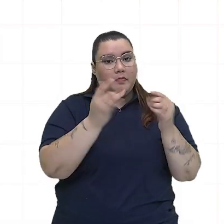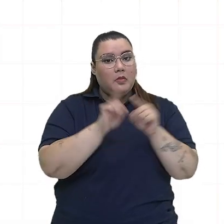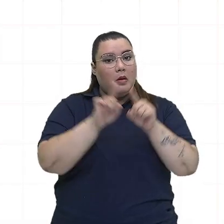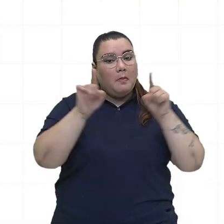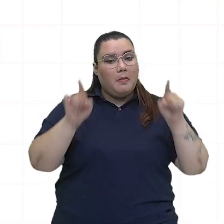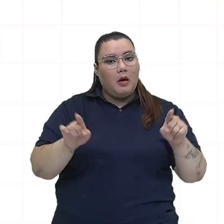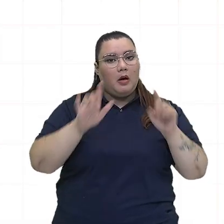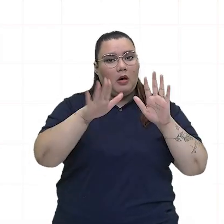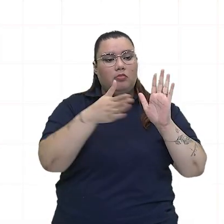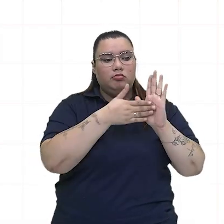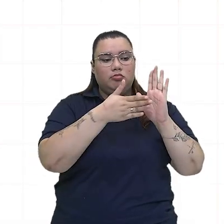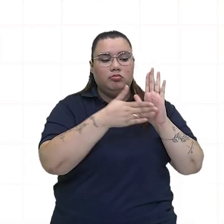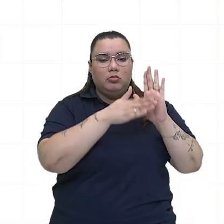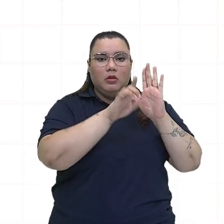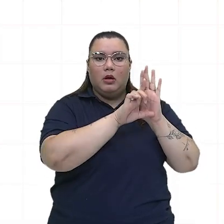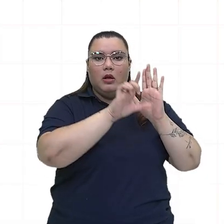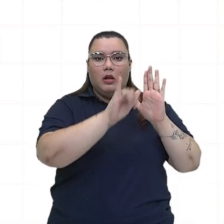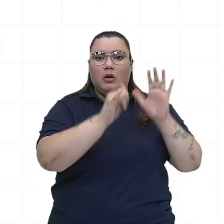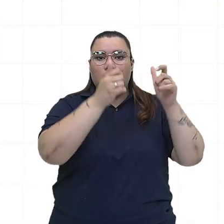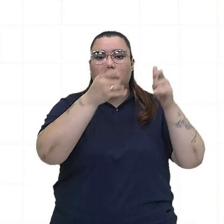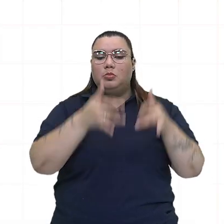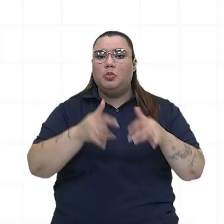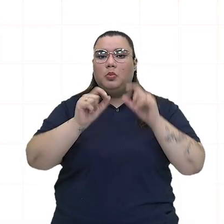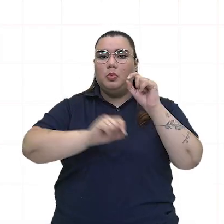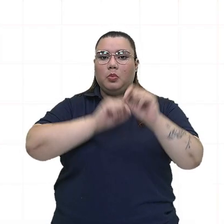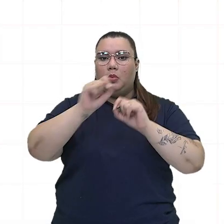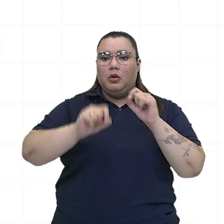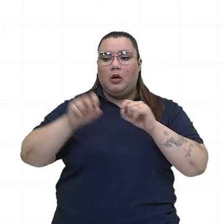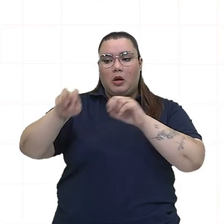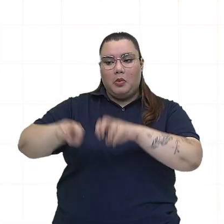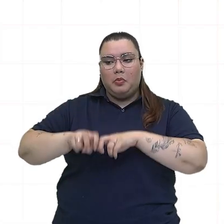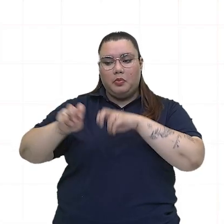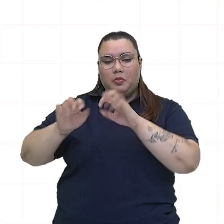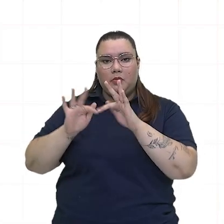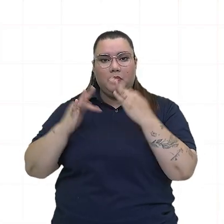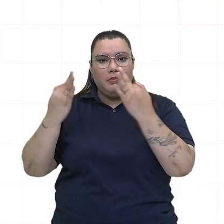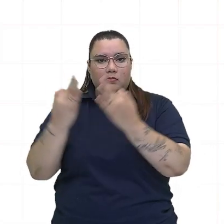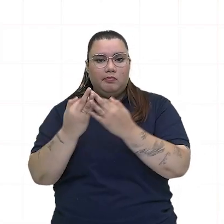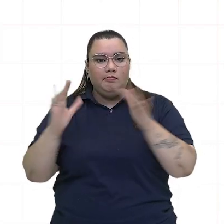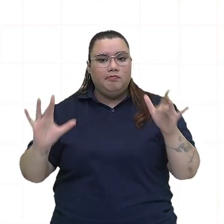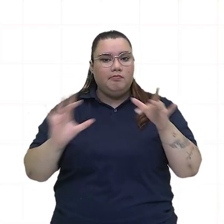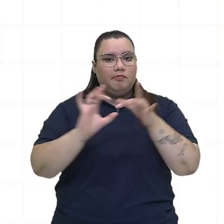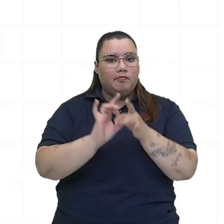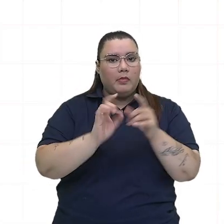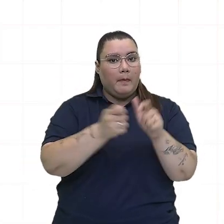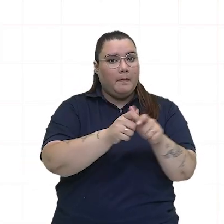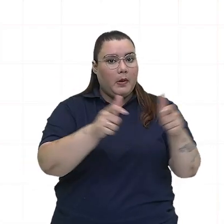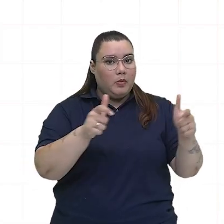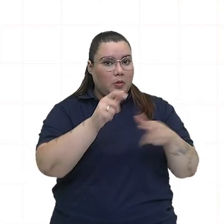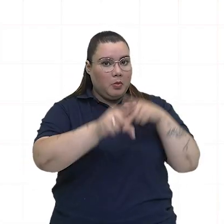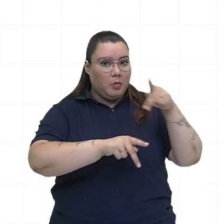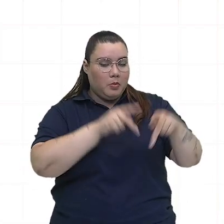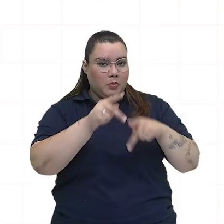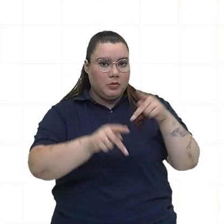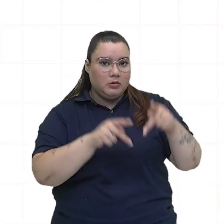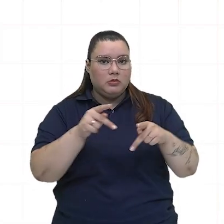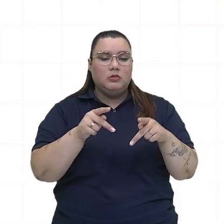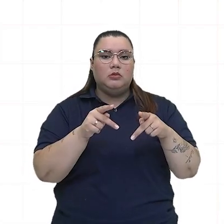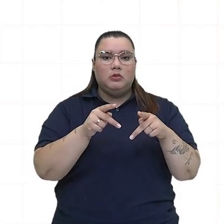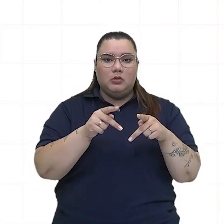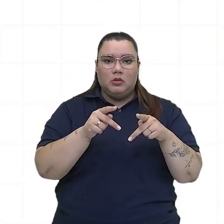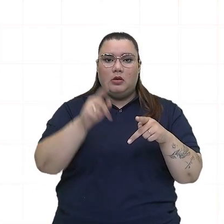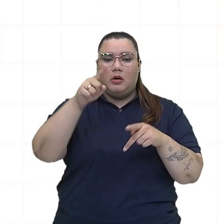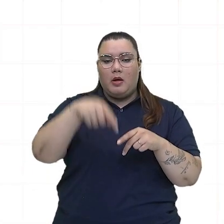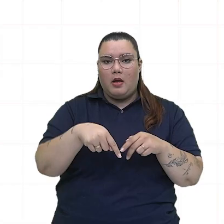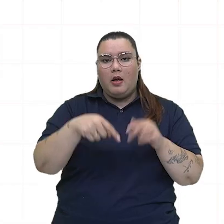dentro da lei, a agricultura familiar, ela vai envolver ali a maior parte da população, a maior parte